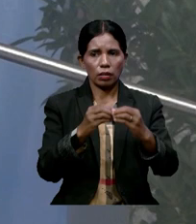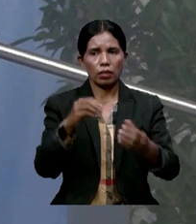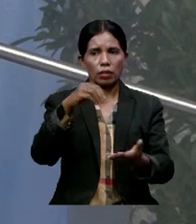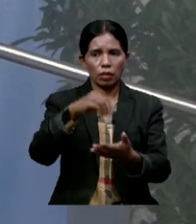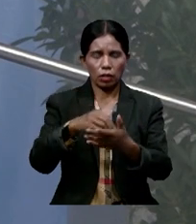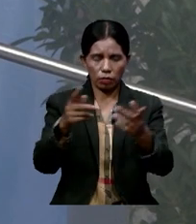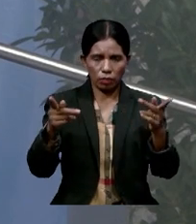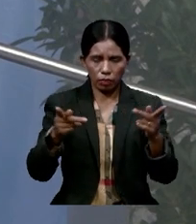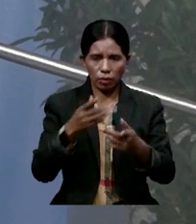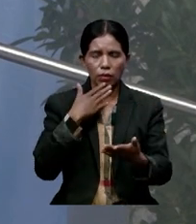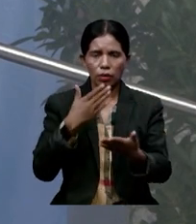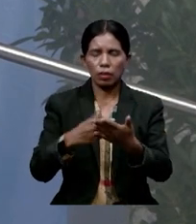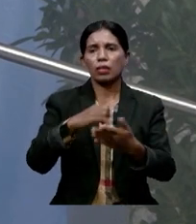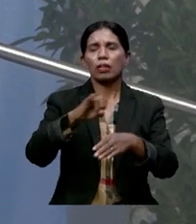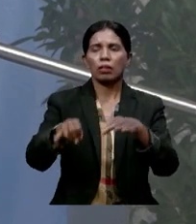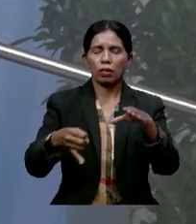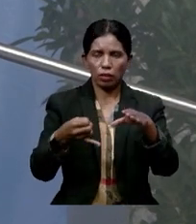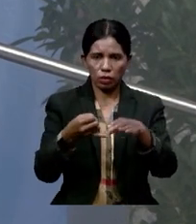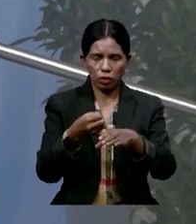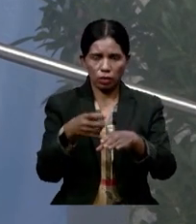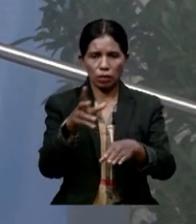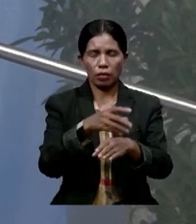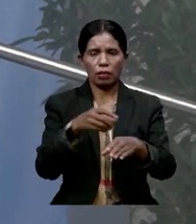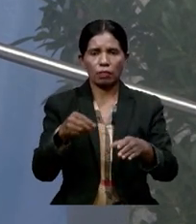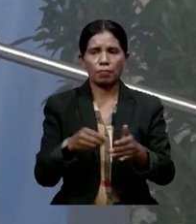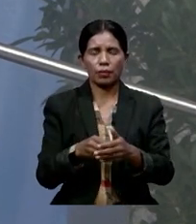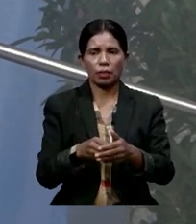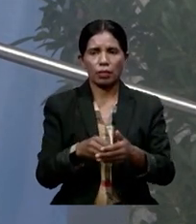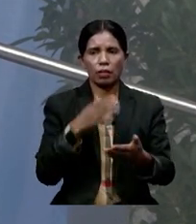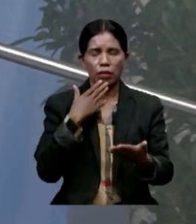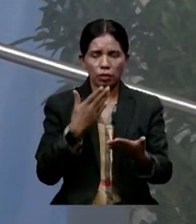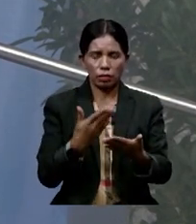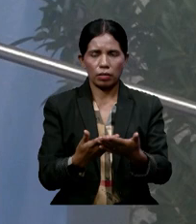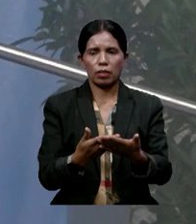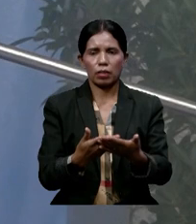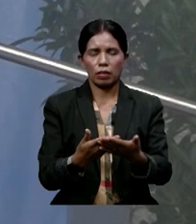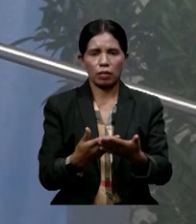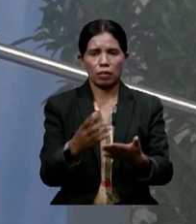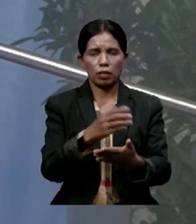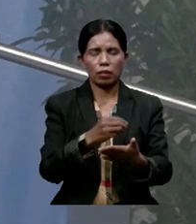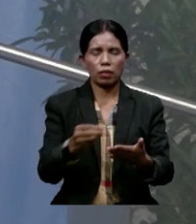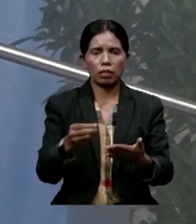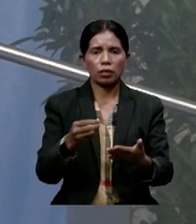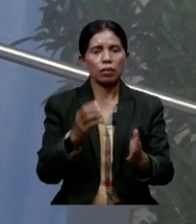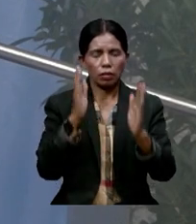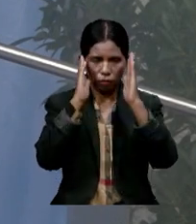ambientes seguros e inclusivos, onde possam prosperar, alcançar seus